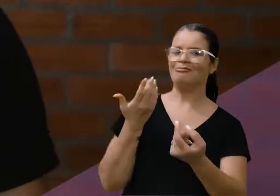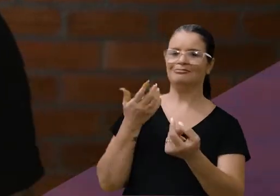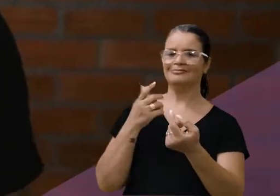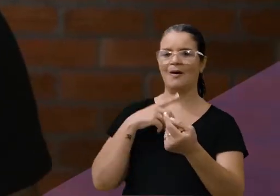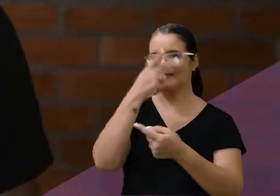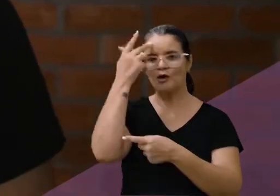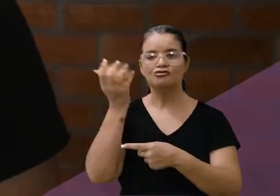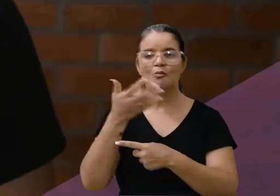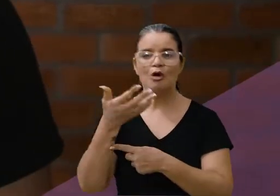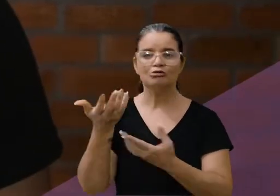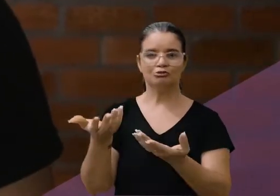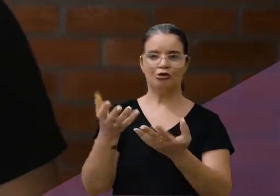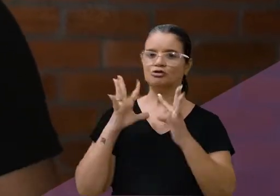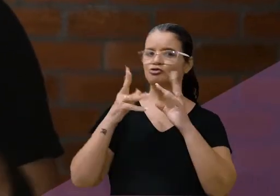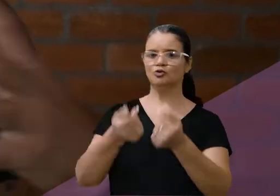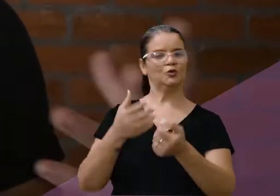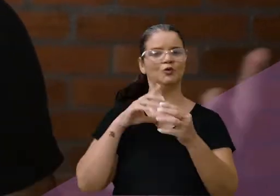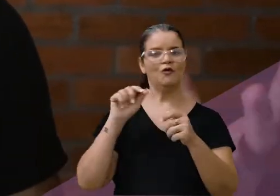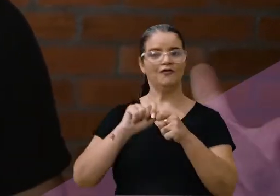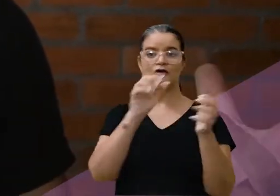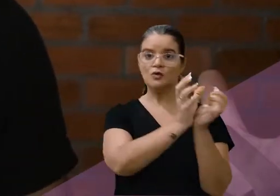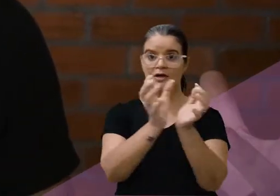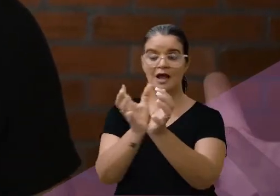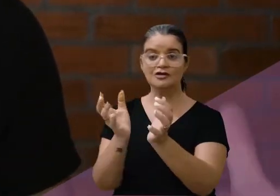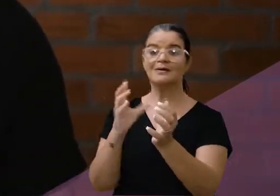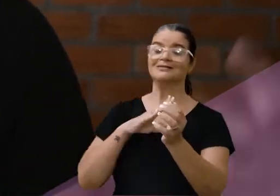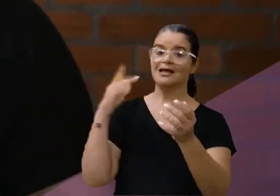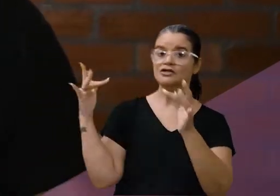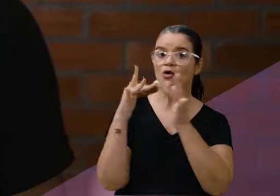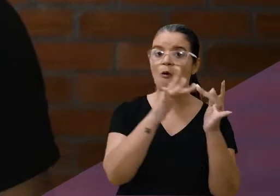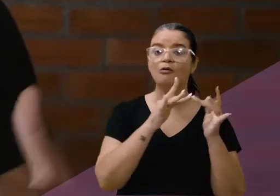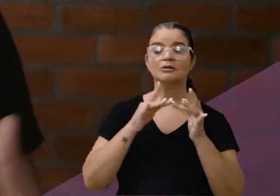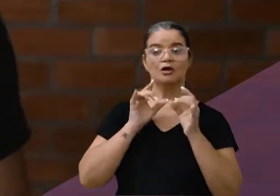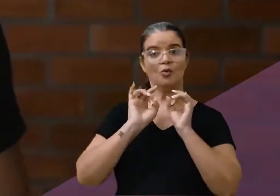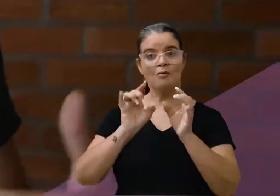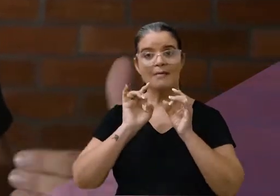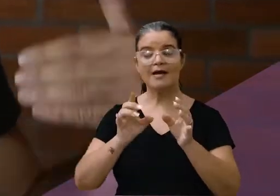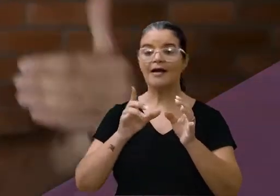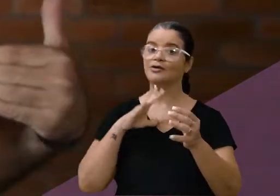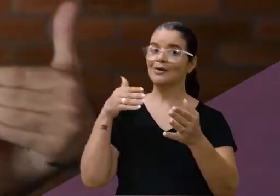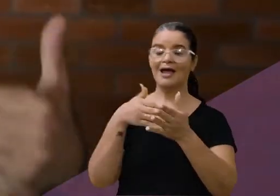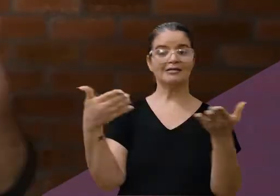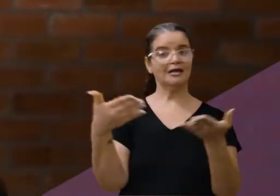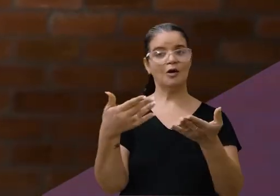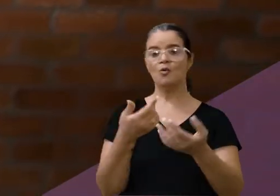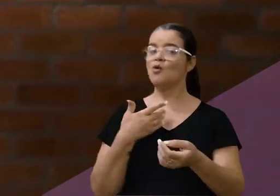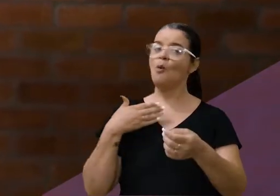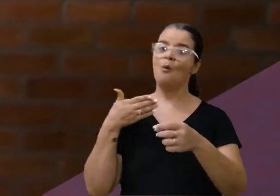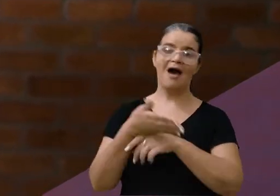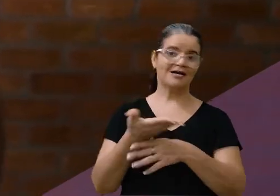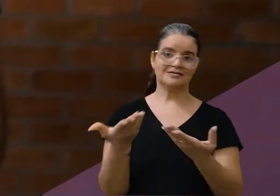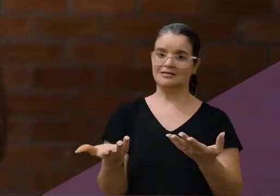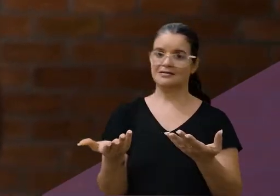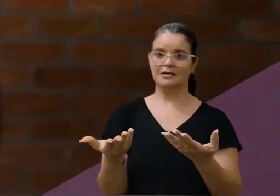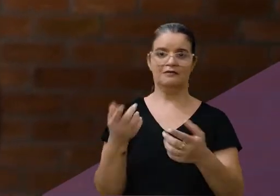para os produtores. Tudo isso faz com que as bandas elas entrem em contato com o mercado que até então não era acessível a